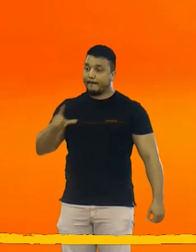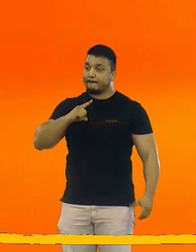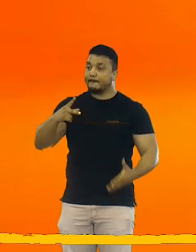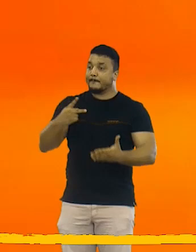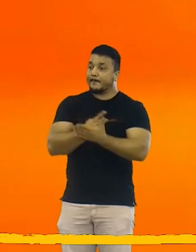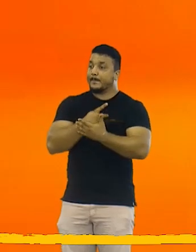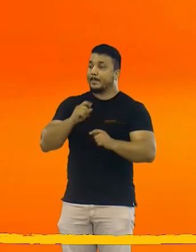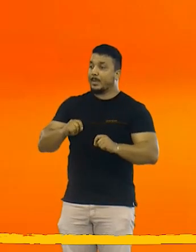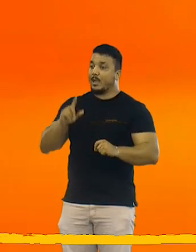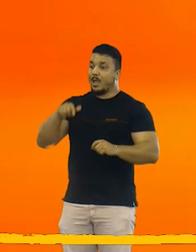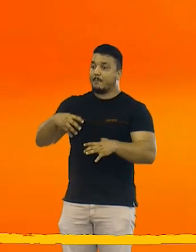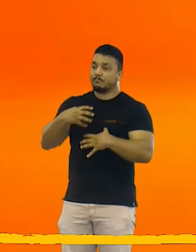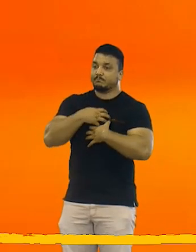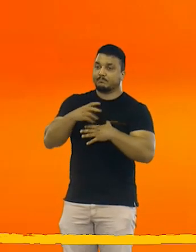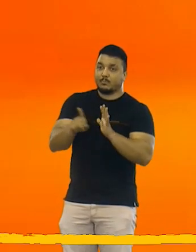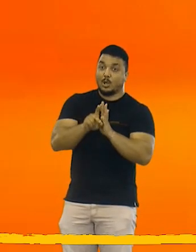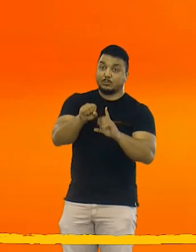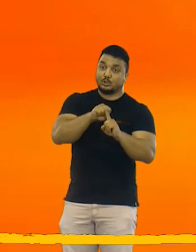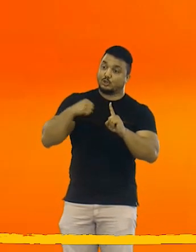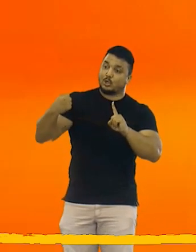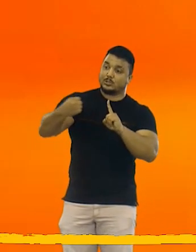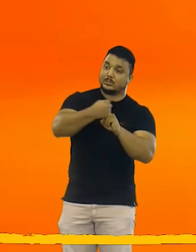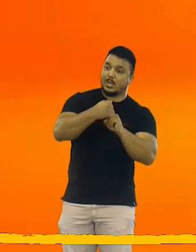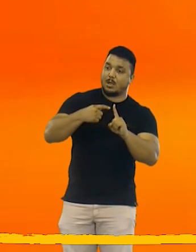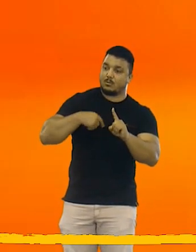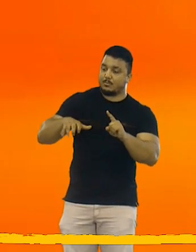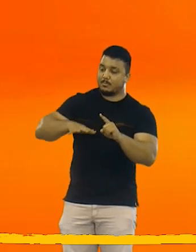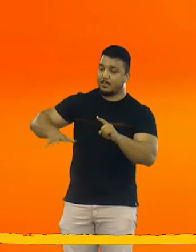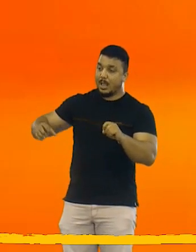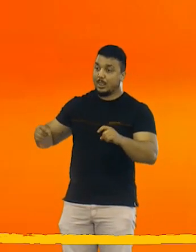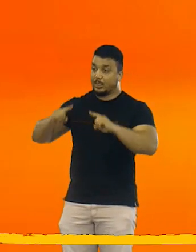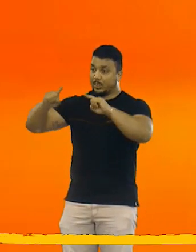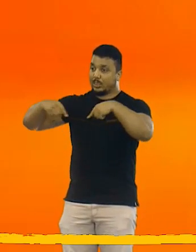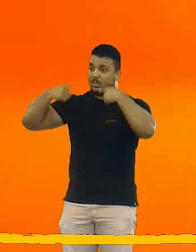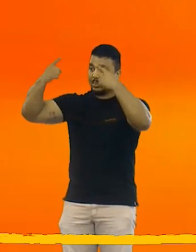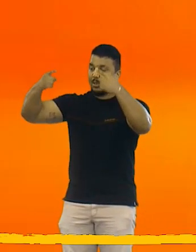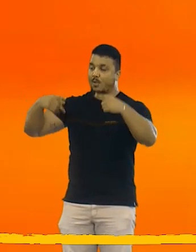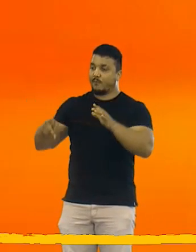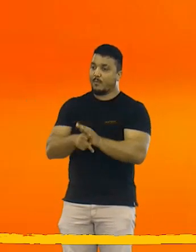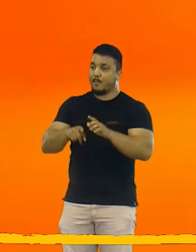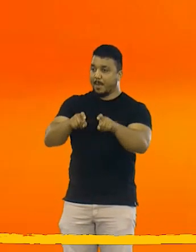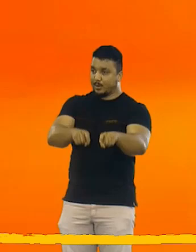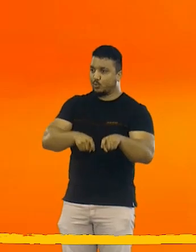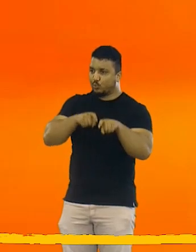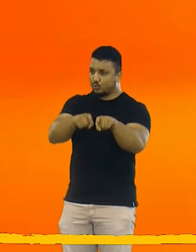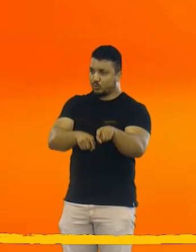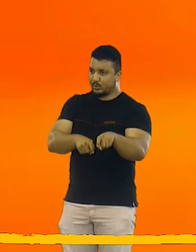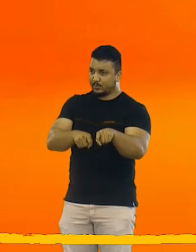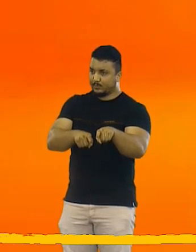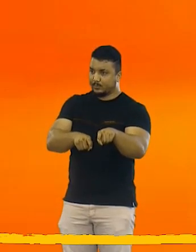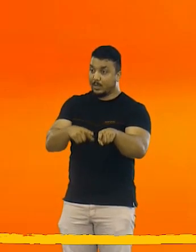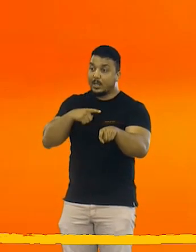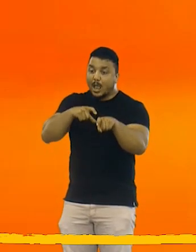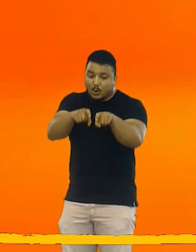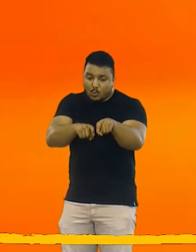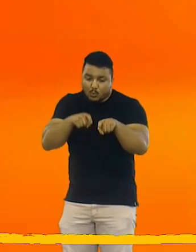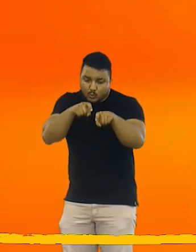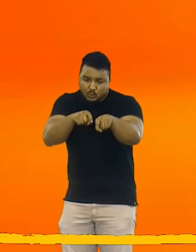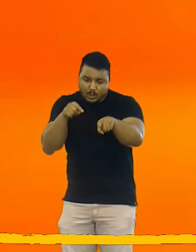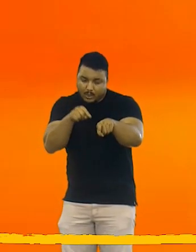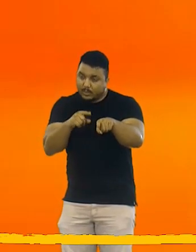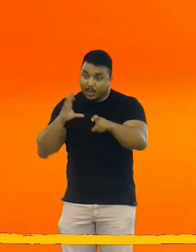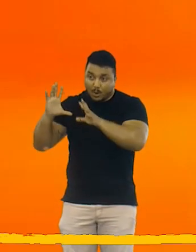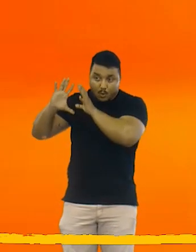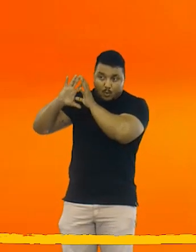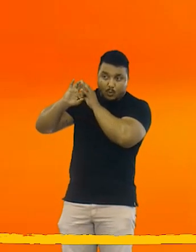inconsequências dos impactos sociais da modernização da agricultura. Então, como a gente sabe que a agricultura, todo no contexto